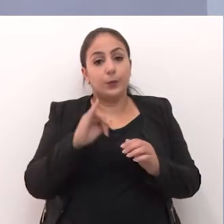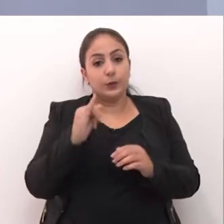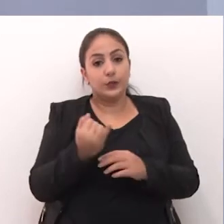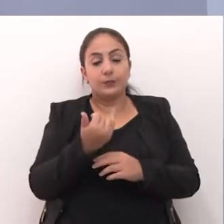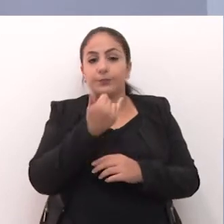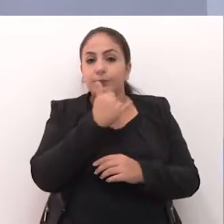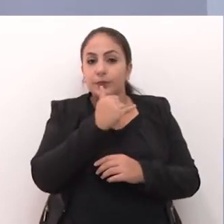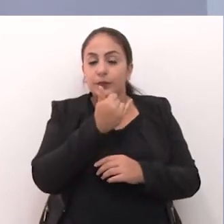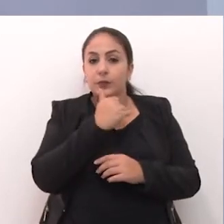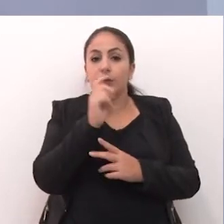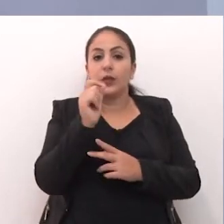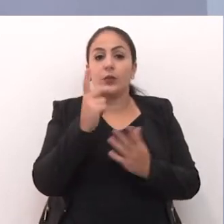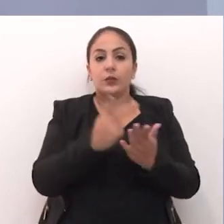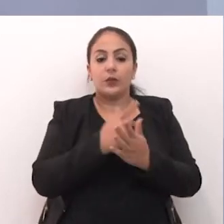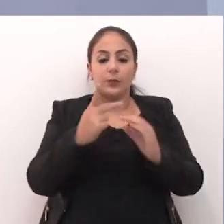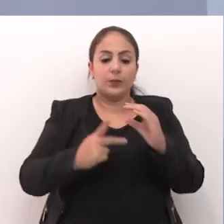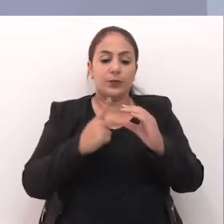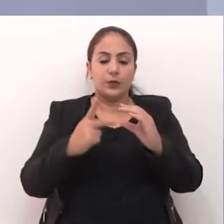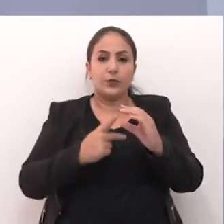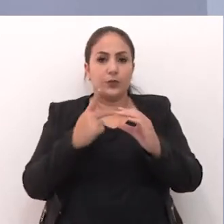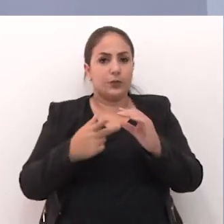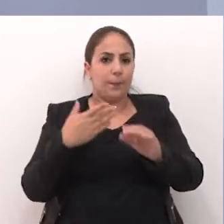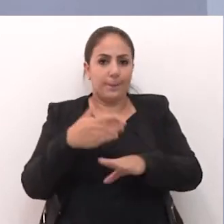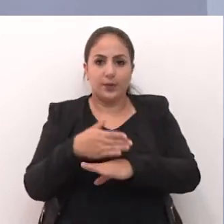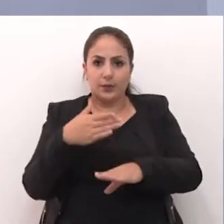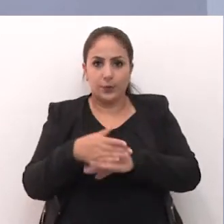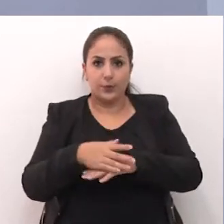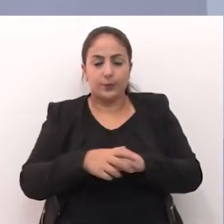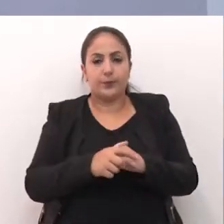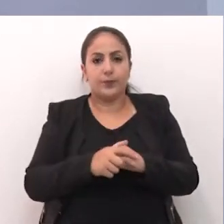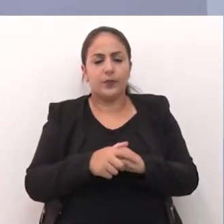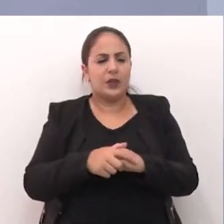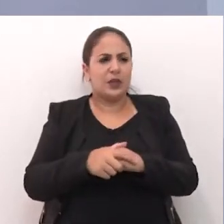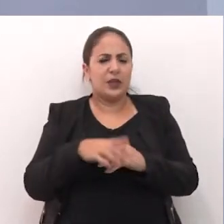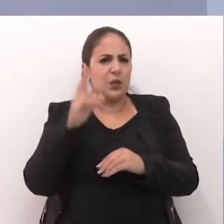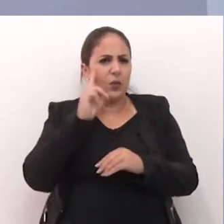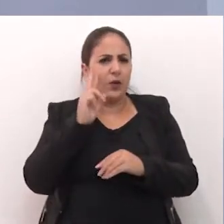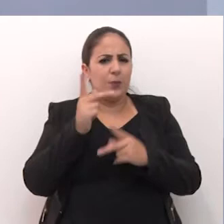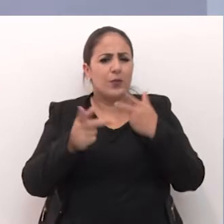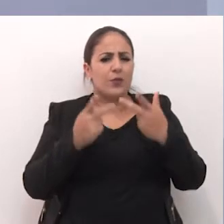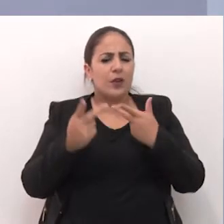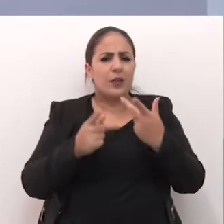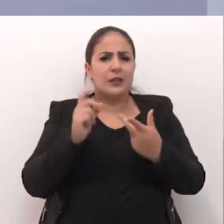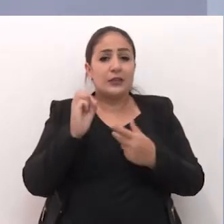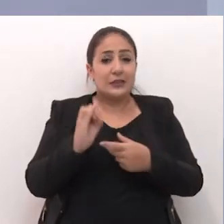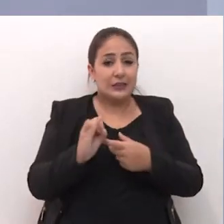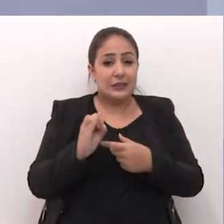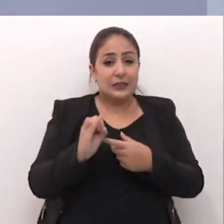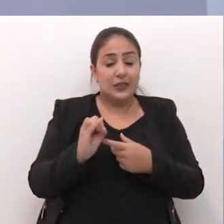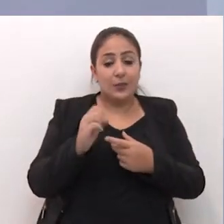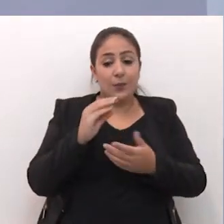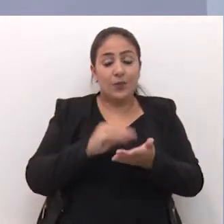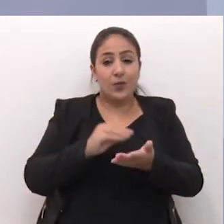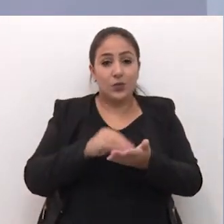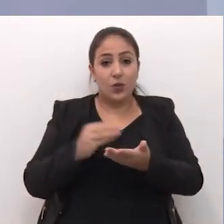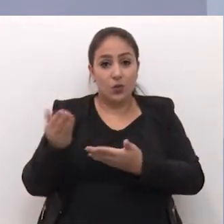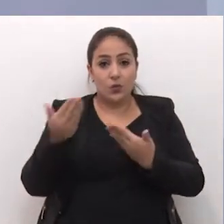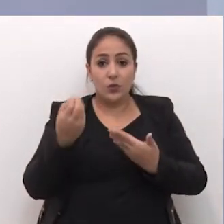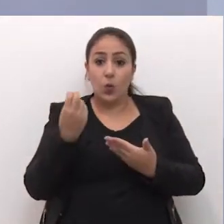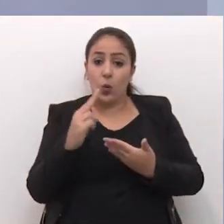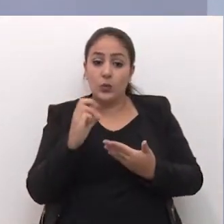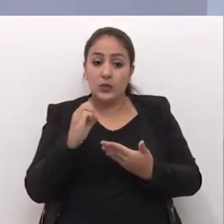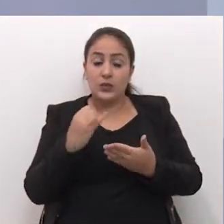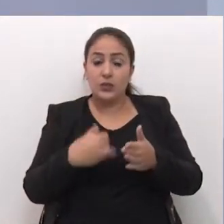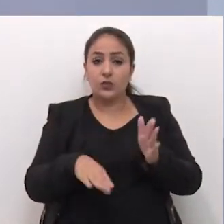oportunidade, infelizmente, a Câmara de Vereadores não se fez presente. Não lembro dizer se por falta de convite ou se